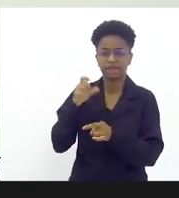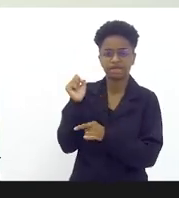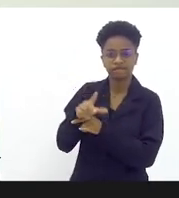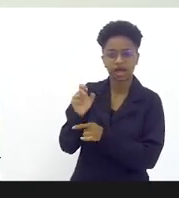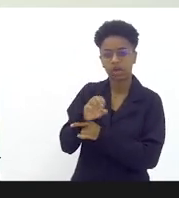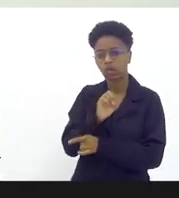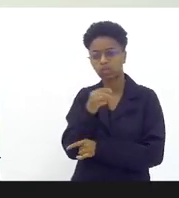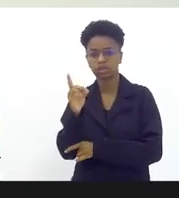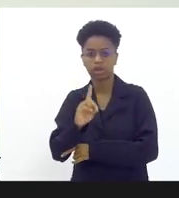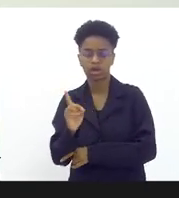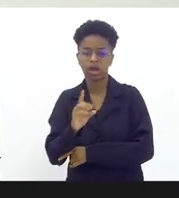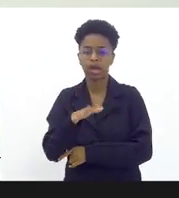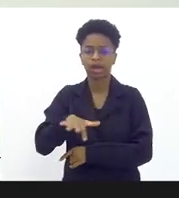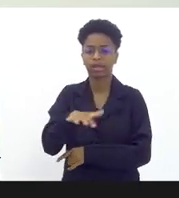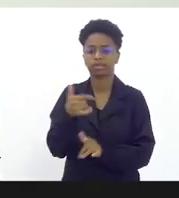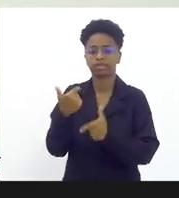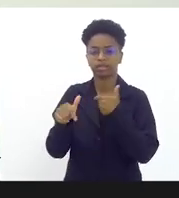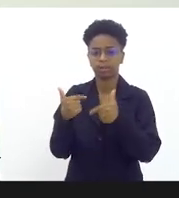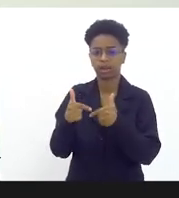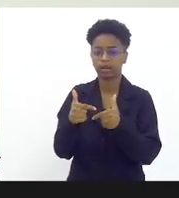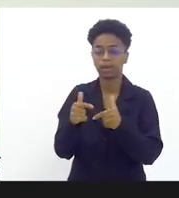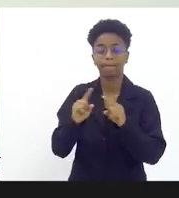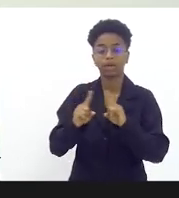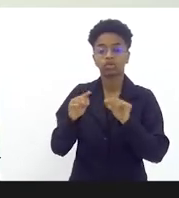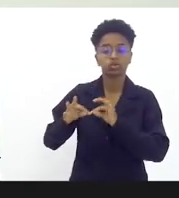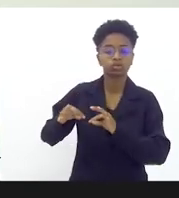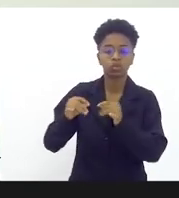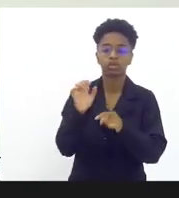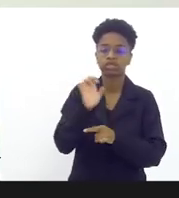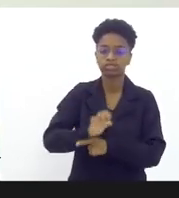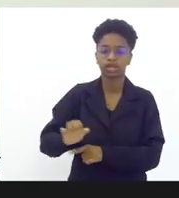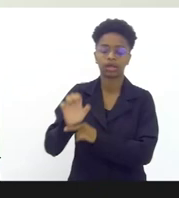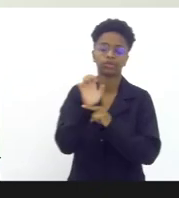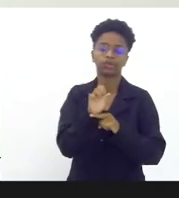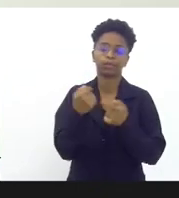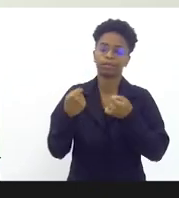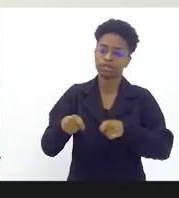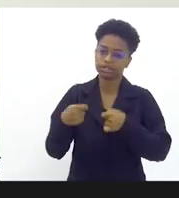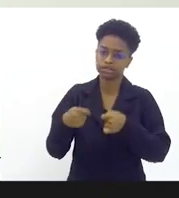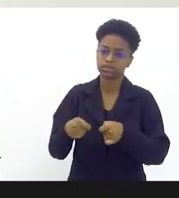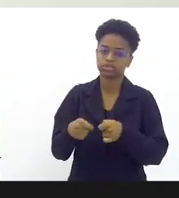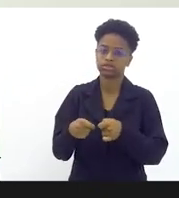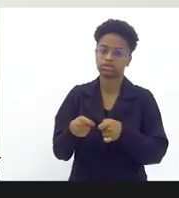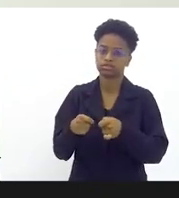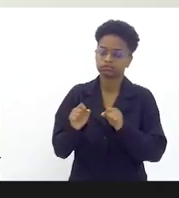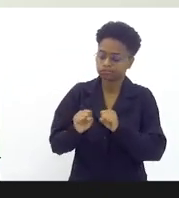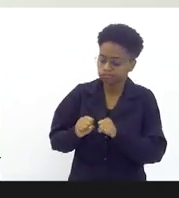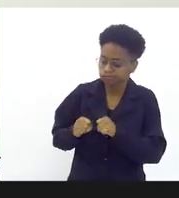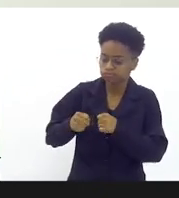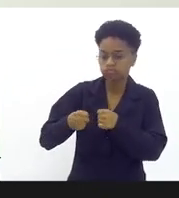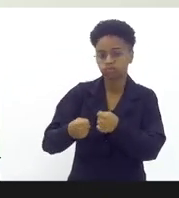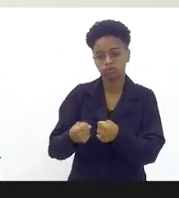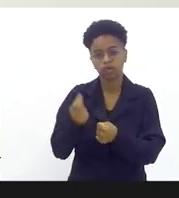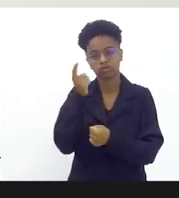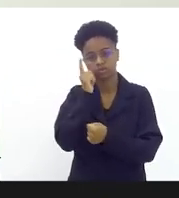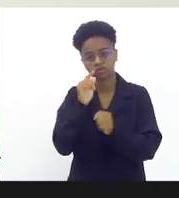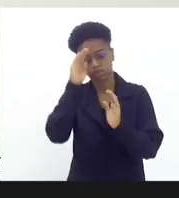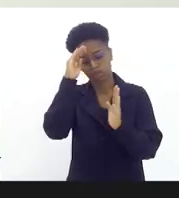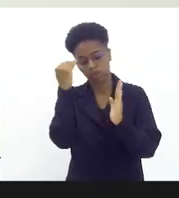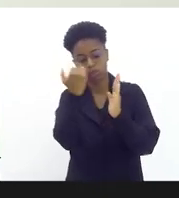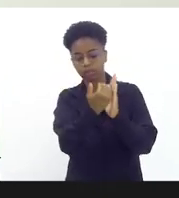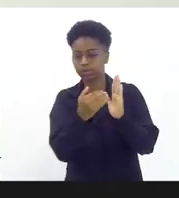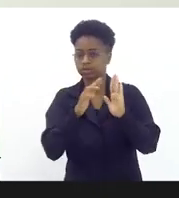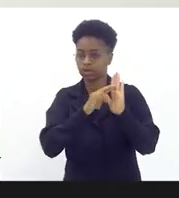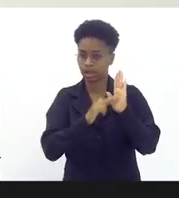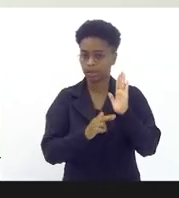várias temáticas no mundo do trabalho, todos os estados, eles devem envidar esforços para garantir o cumprimento dos direitos e